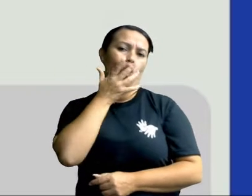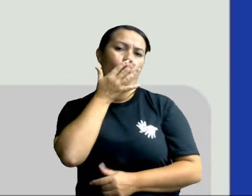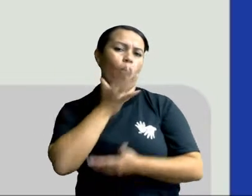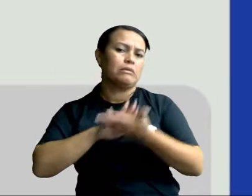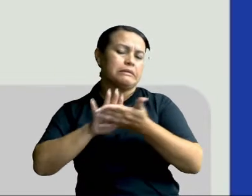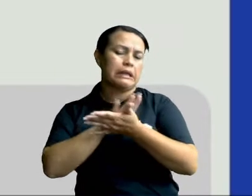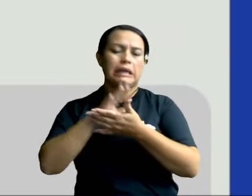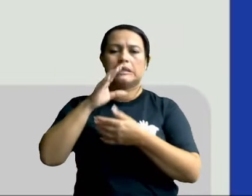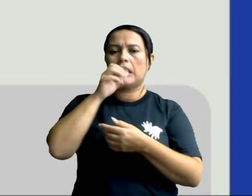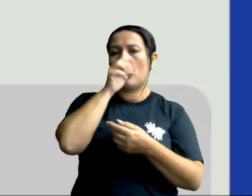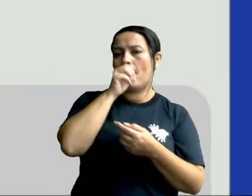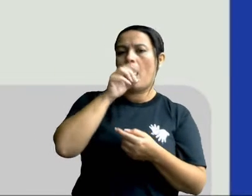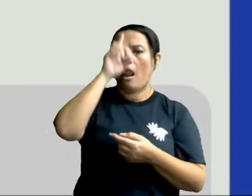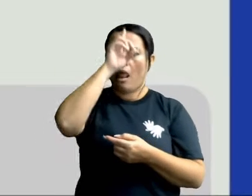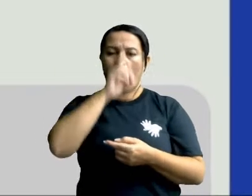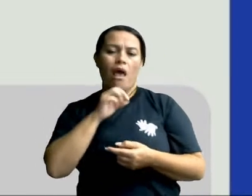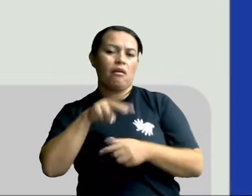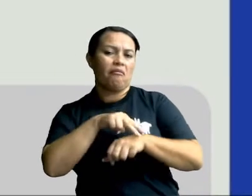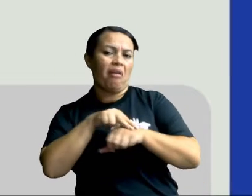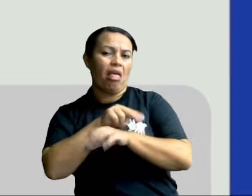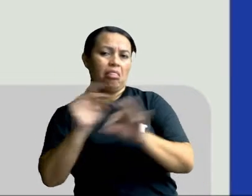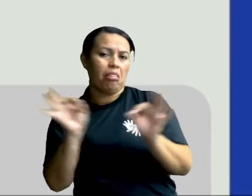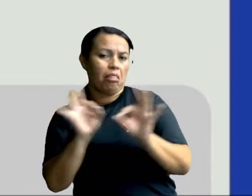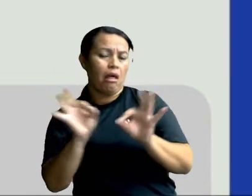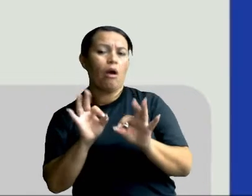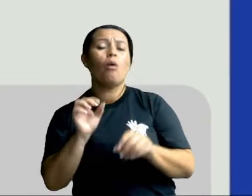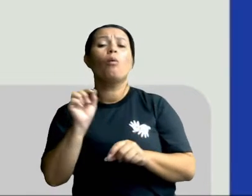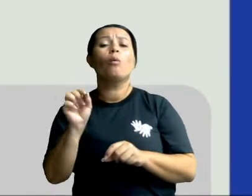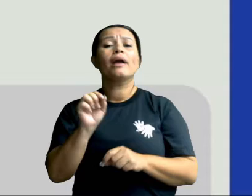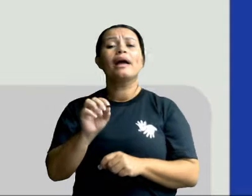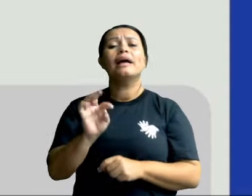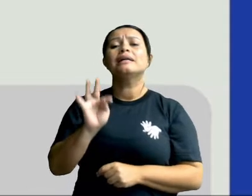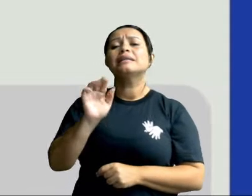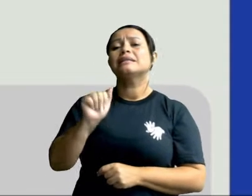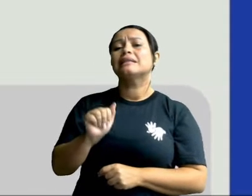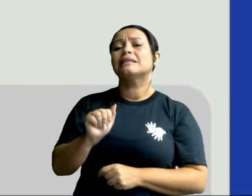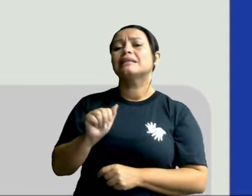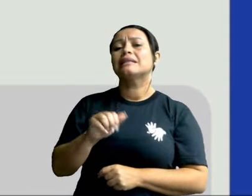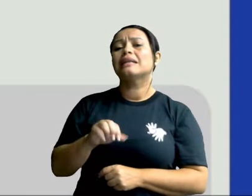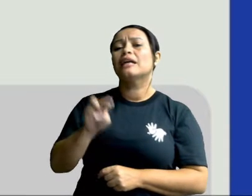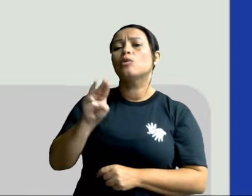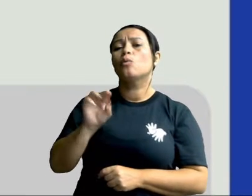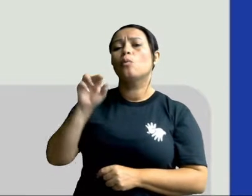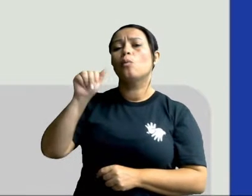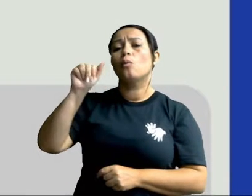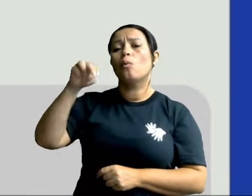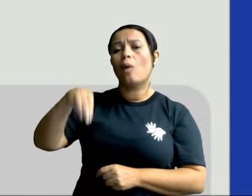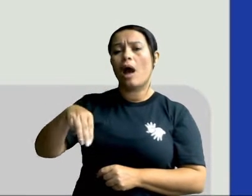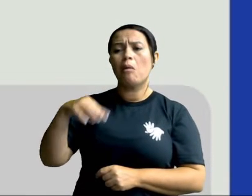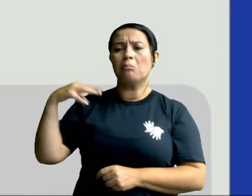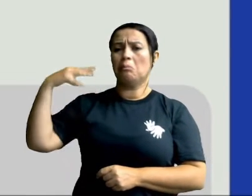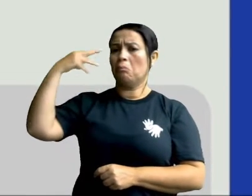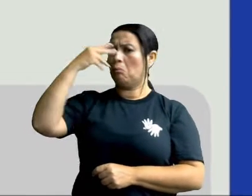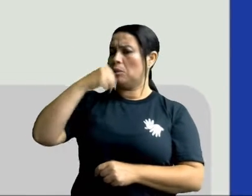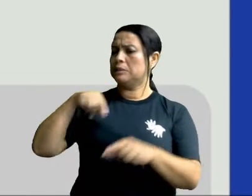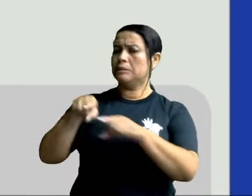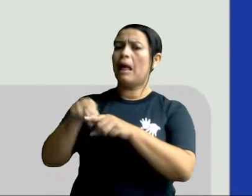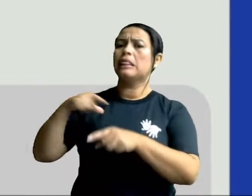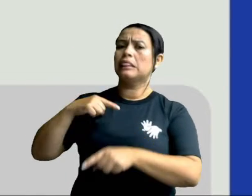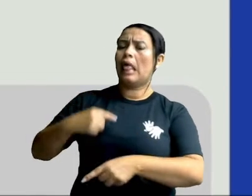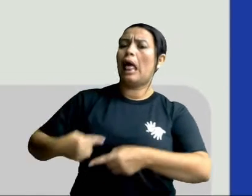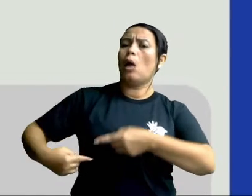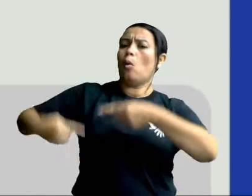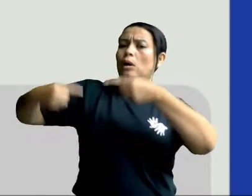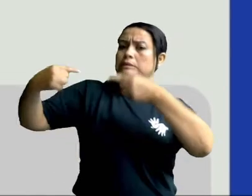cores, né, nem amarelo, nem laranja, nem verde. Taiwan, também conhecida como Formosa. Há uma grande disputa a respeito,